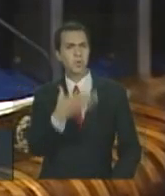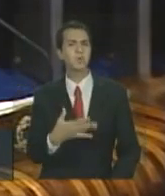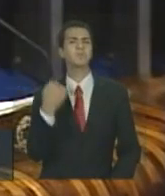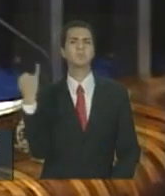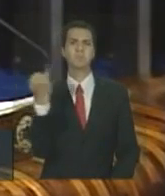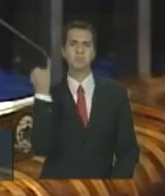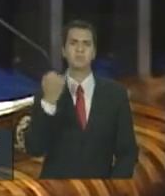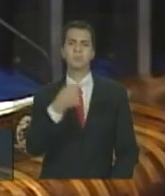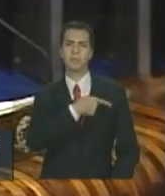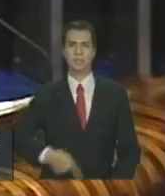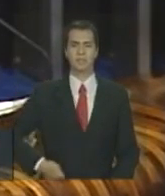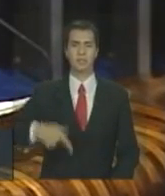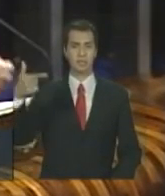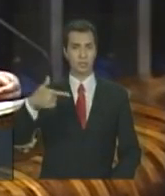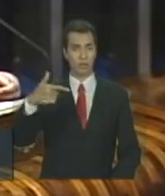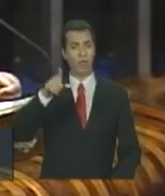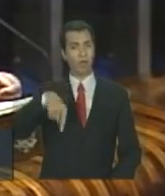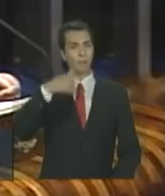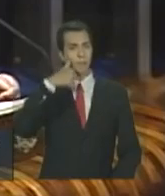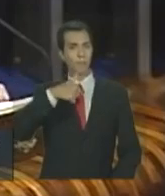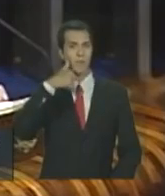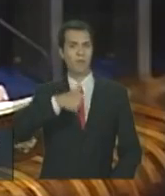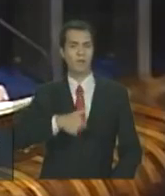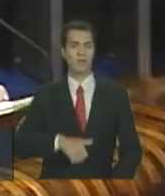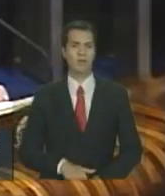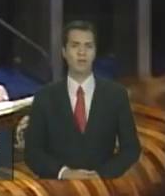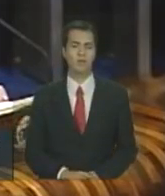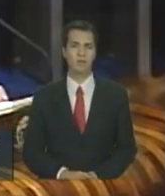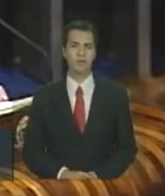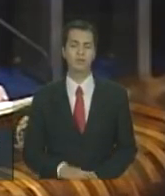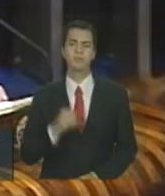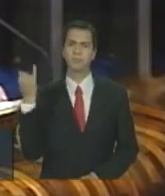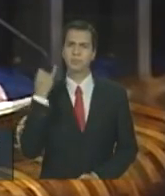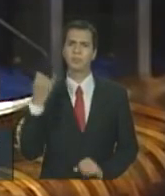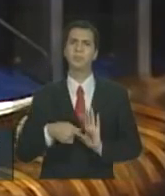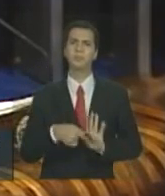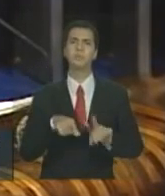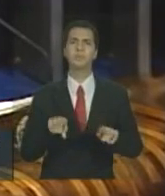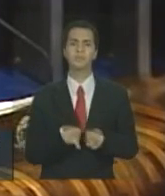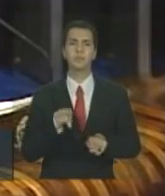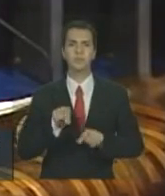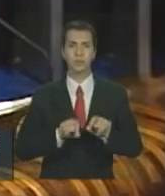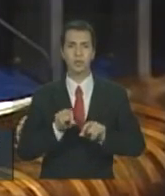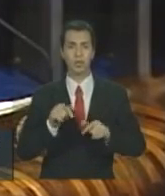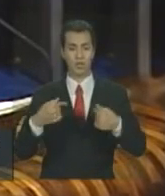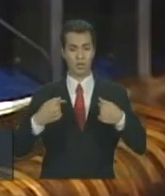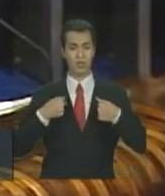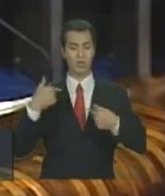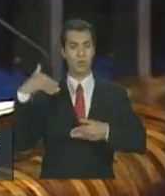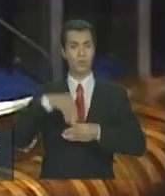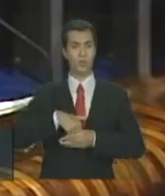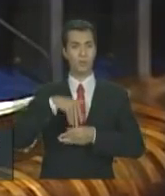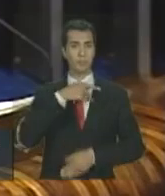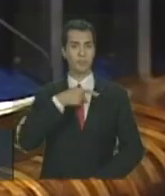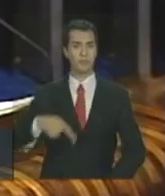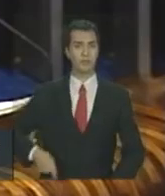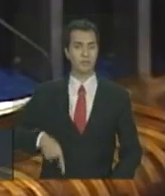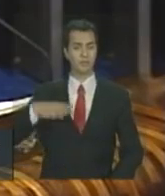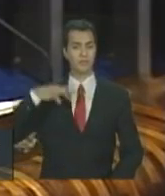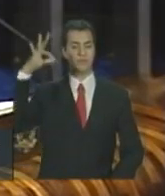É muito importante. É muito importante e mostra também que não é só a minha eleição, que eu sei